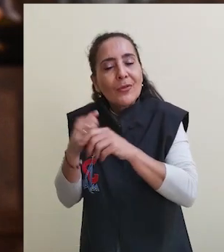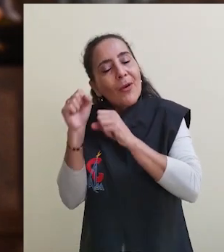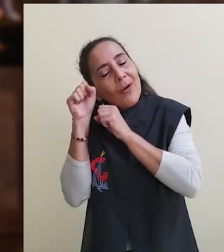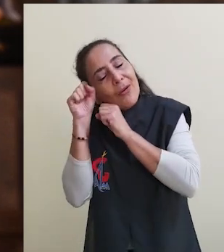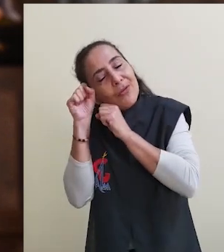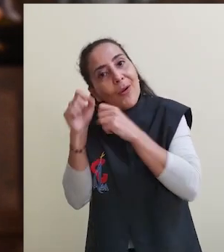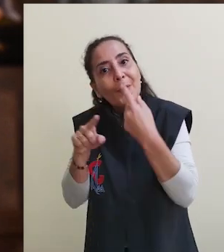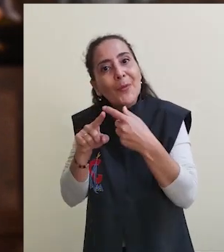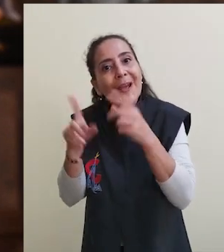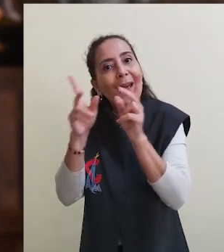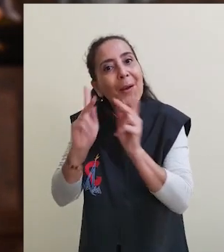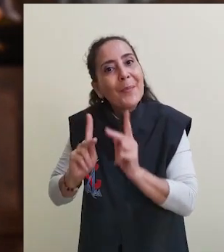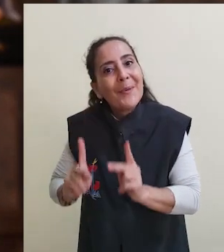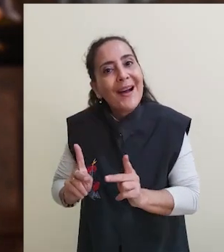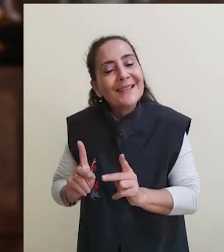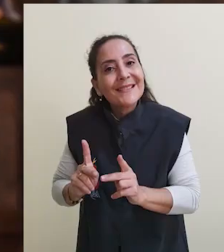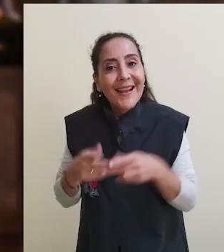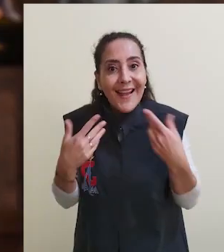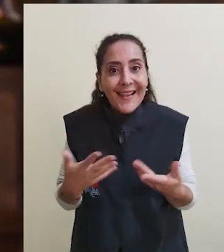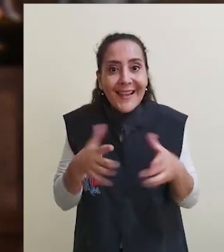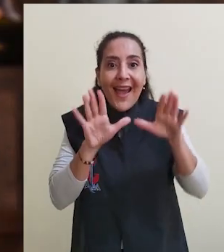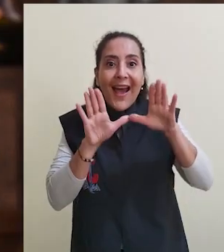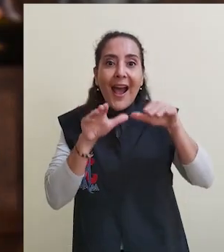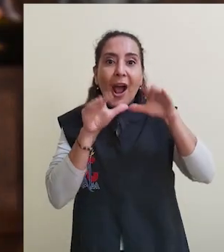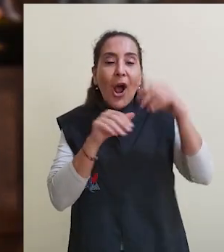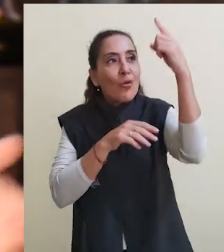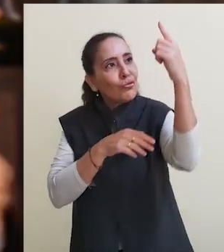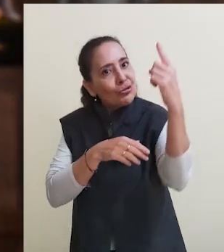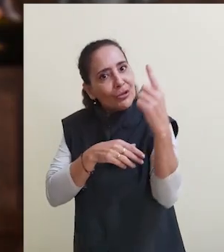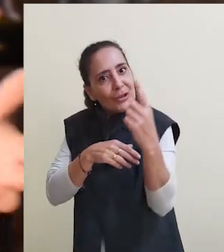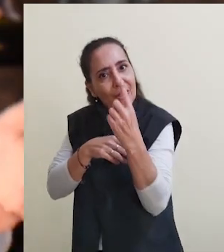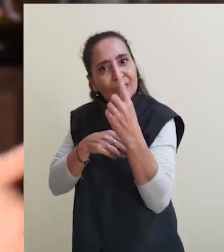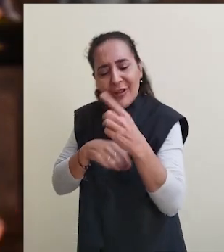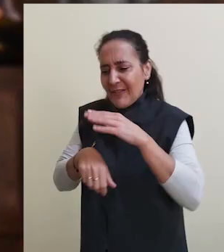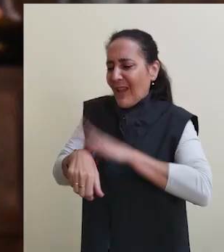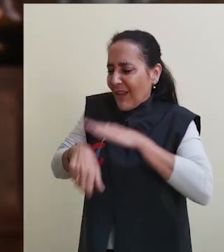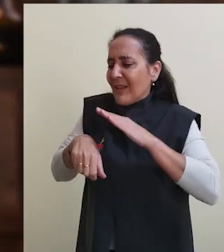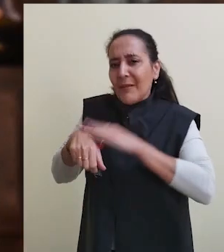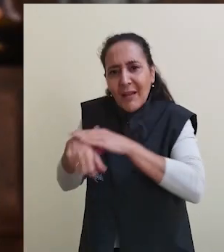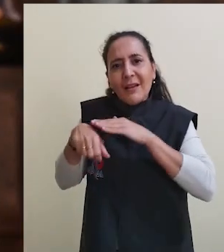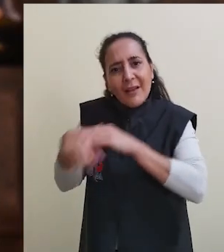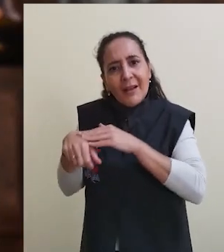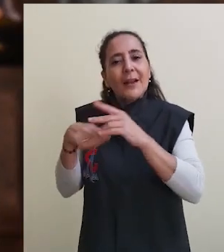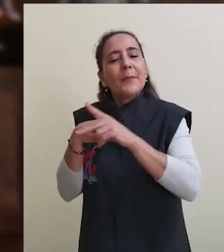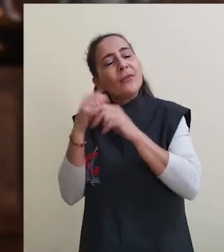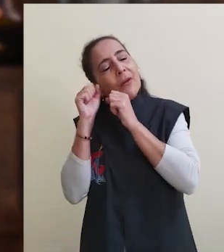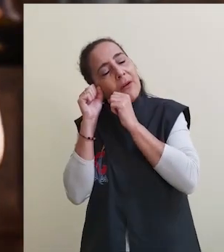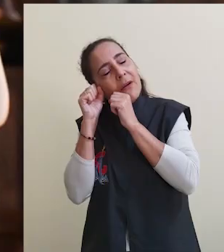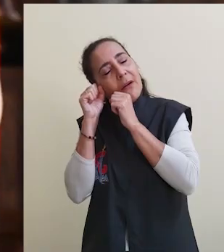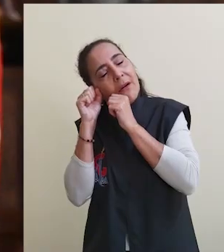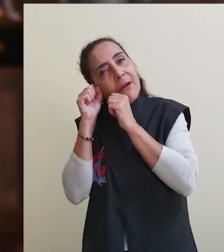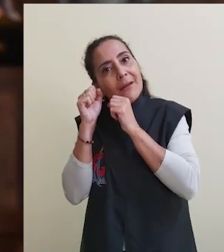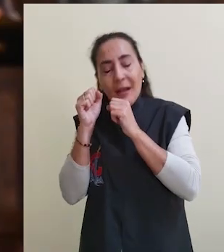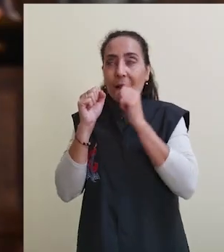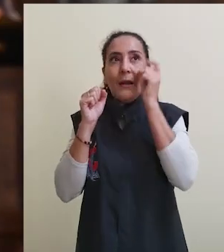Pedro dorme, aí diz que o anjo aparece, né? Atos narra para nós, e tem até dificuldade de acordar Pedro, o sono estava profundo, e leva Pedro